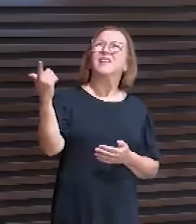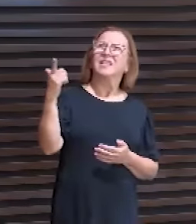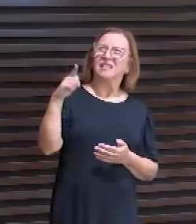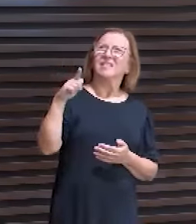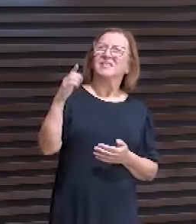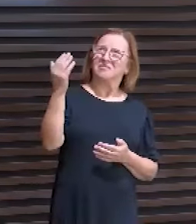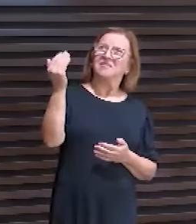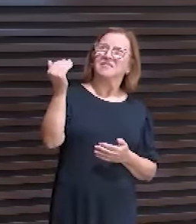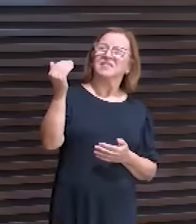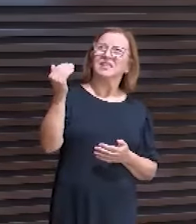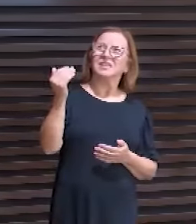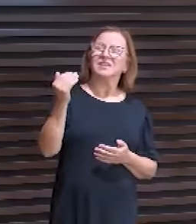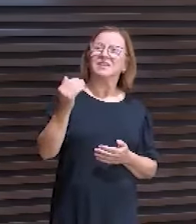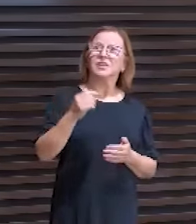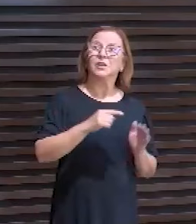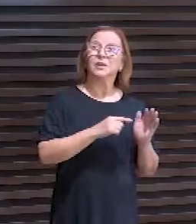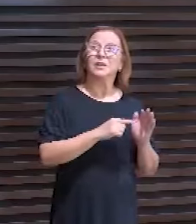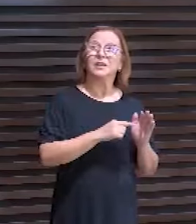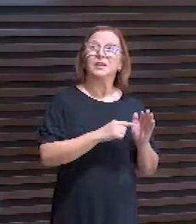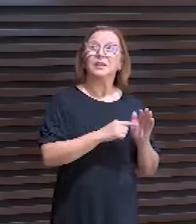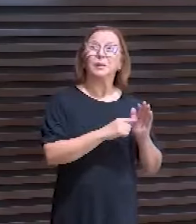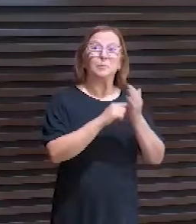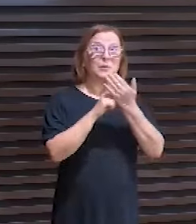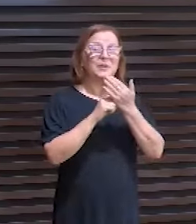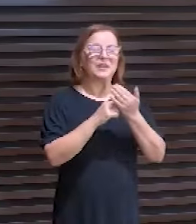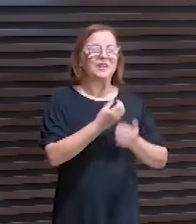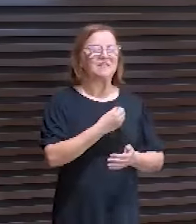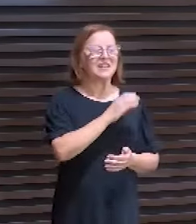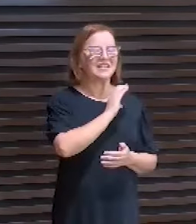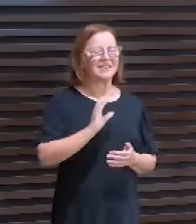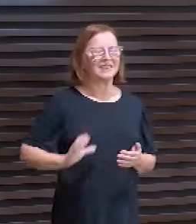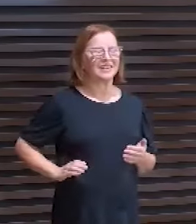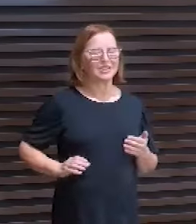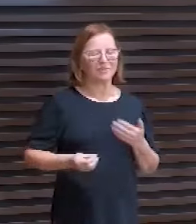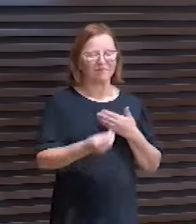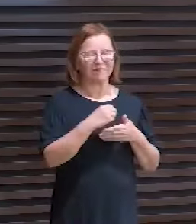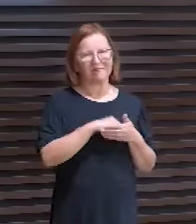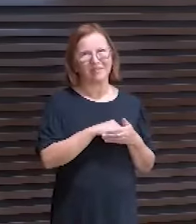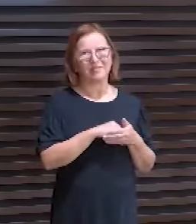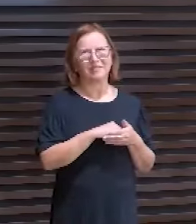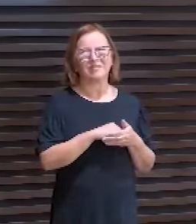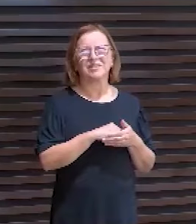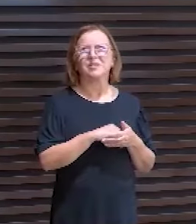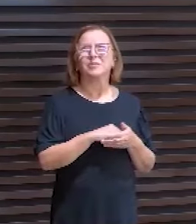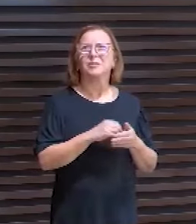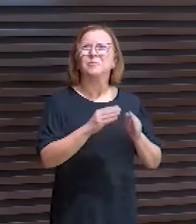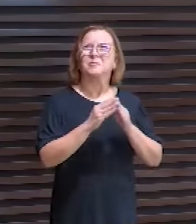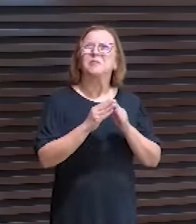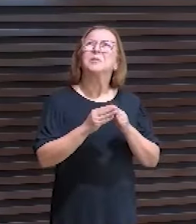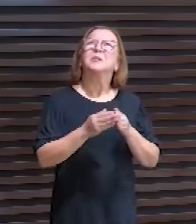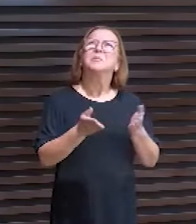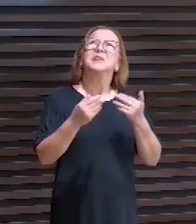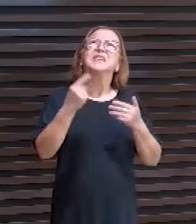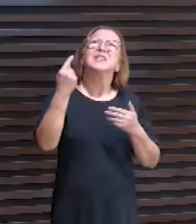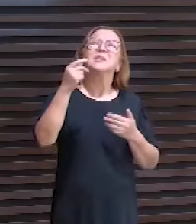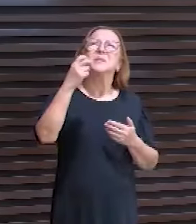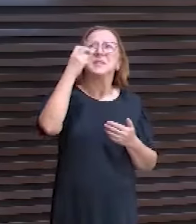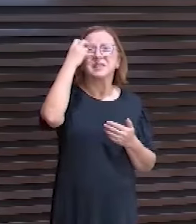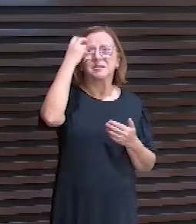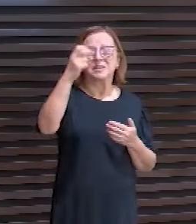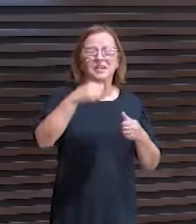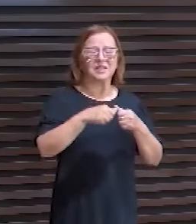convencer da vida de Cristo em mim vem me dar a tua sabedoria nesse momento vem me dar o